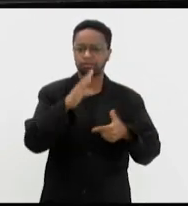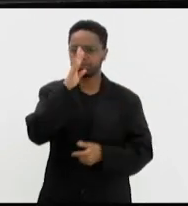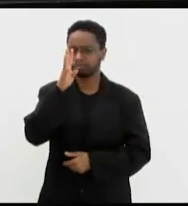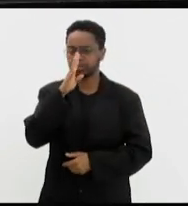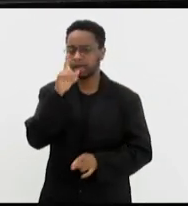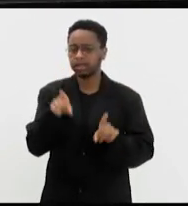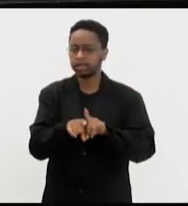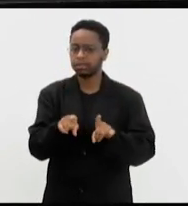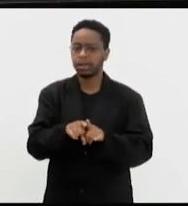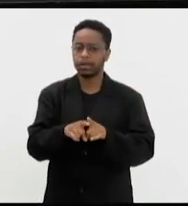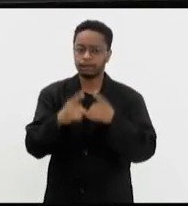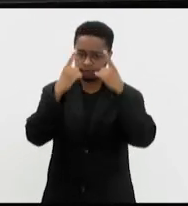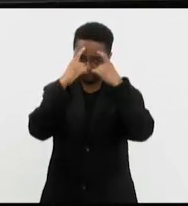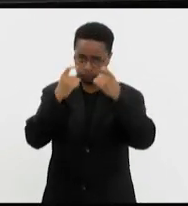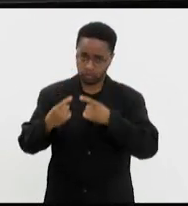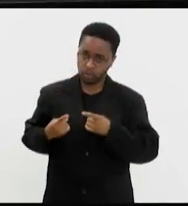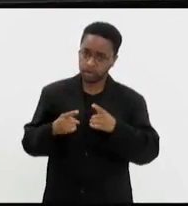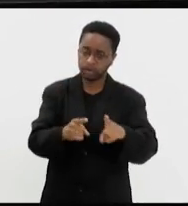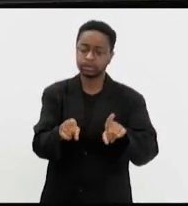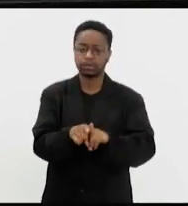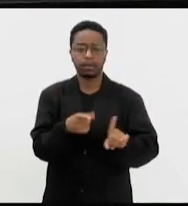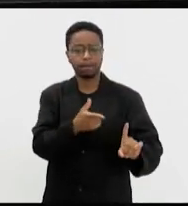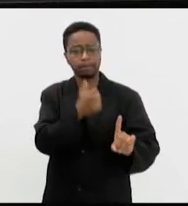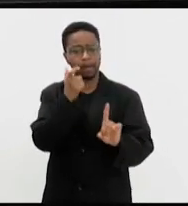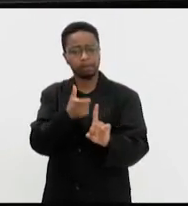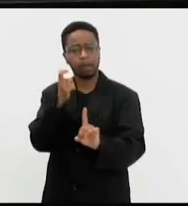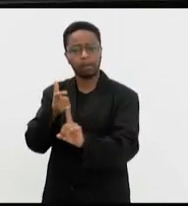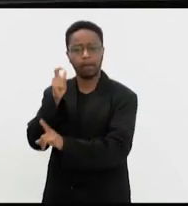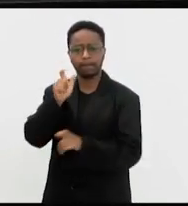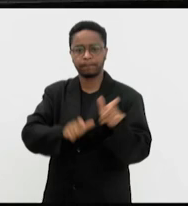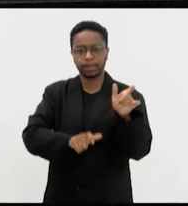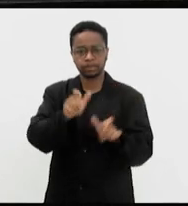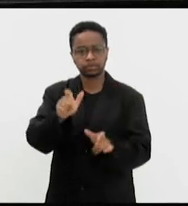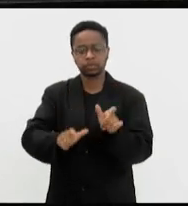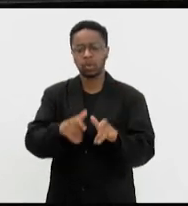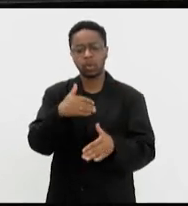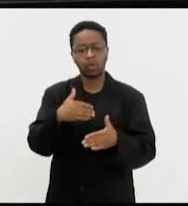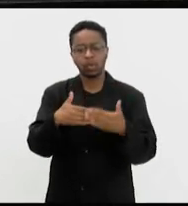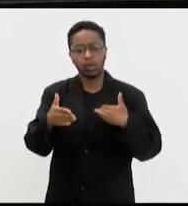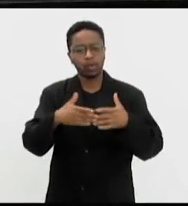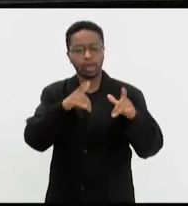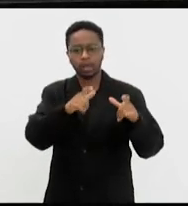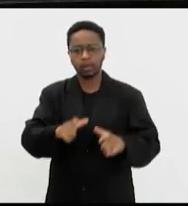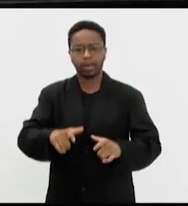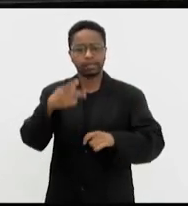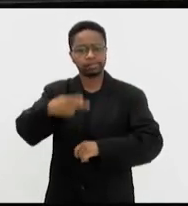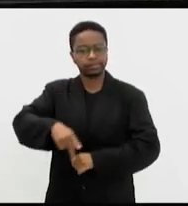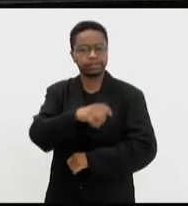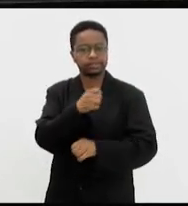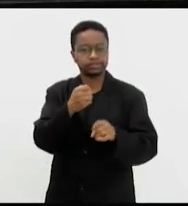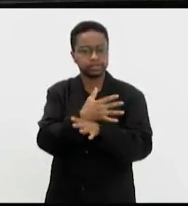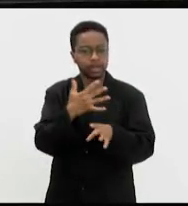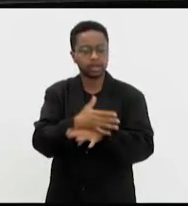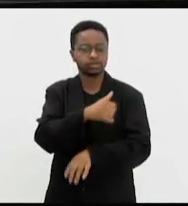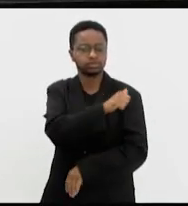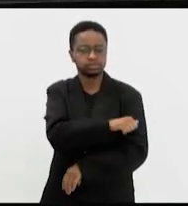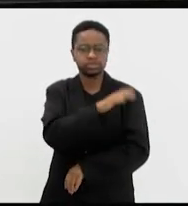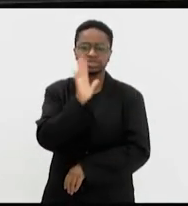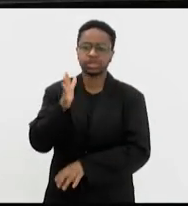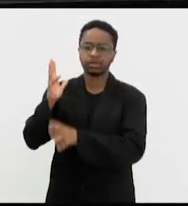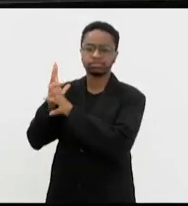violentando criminosos estão assassinando as pessoasem cada esquina desta cidade há muitos